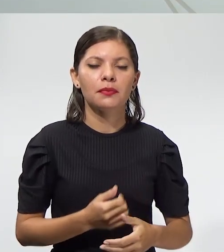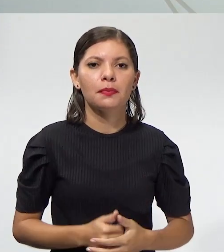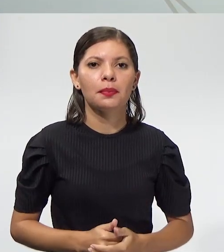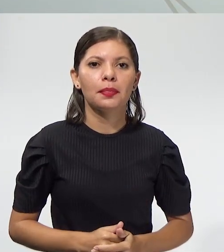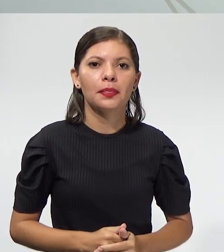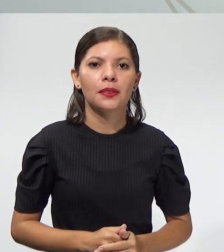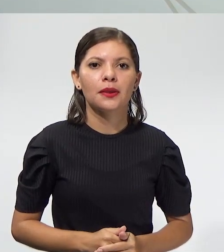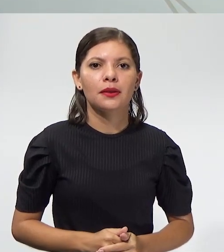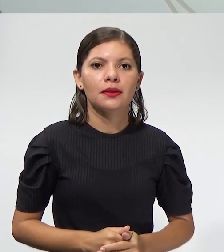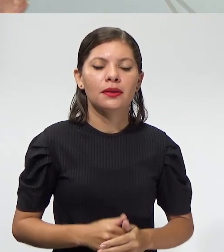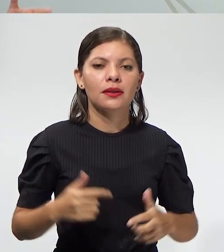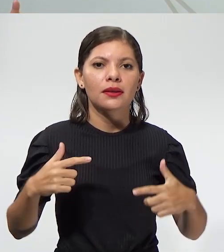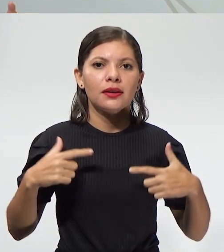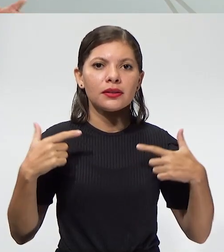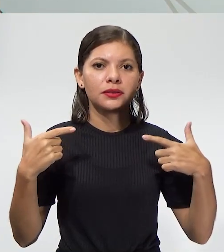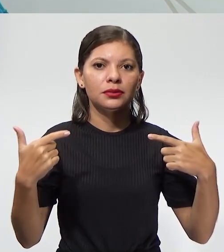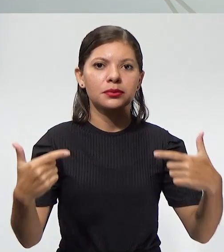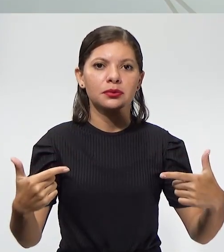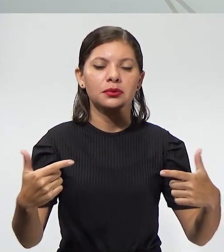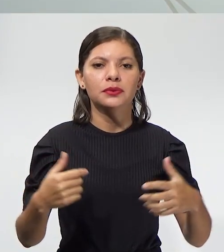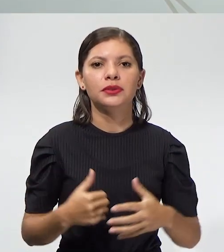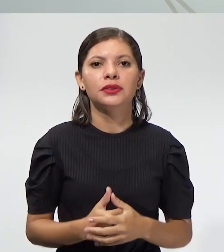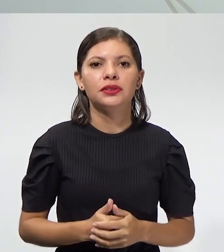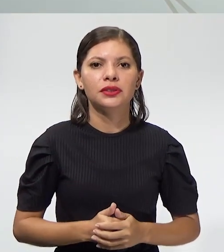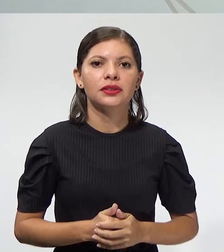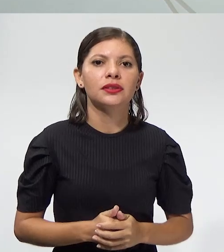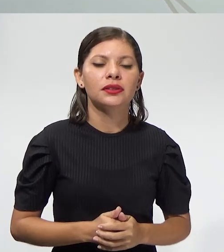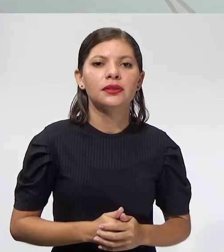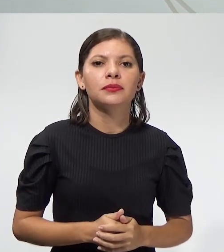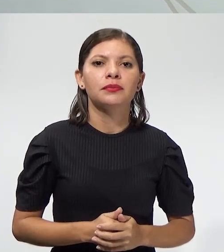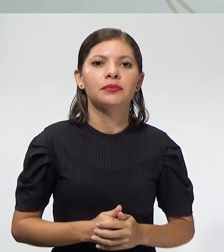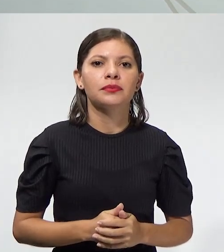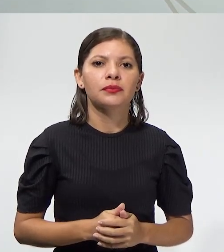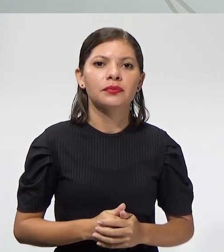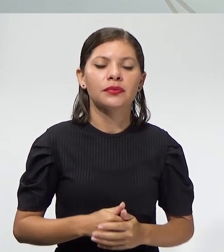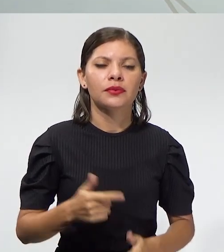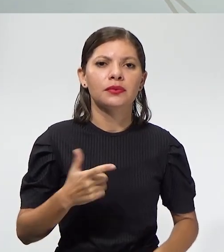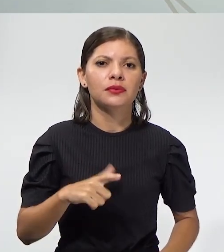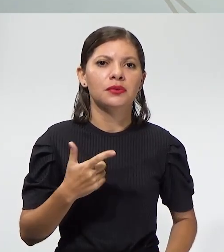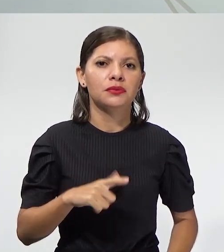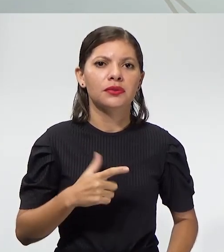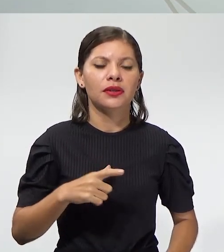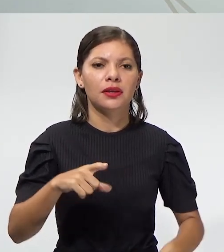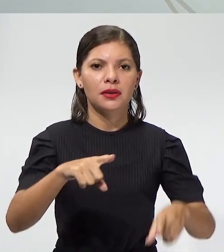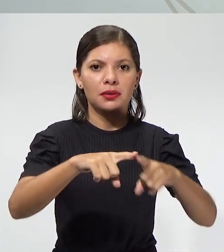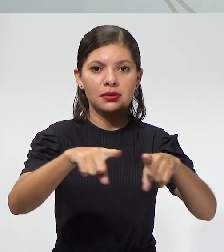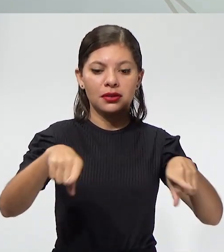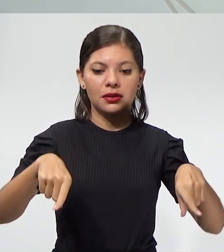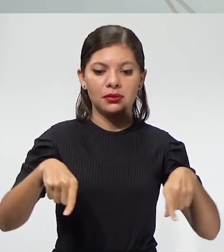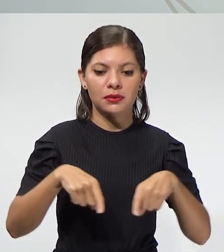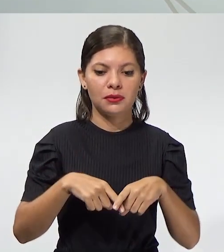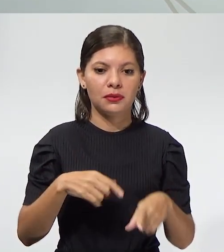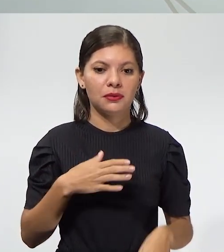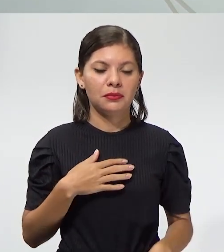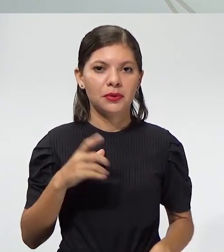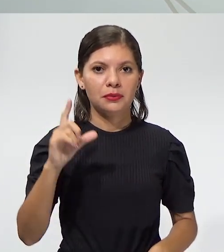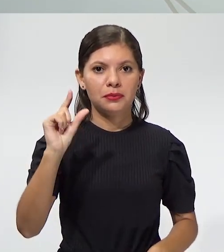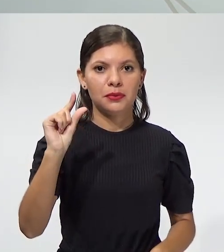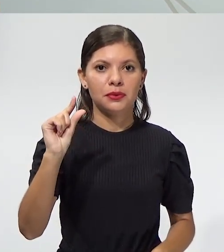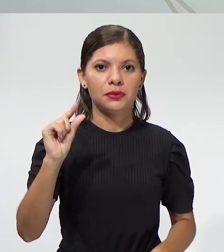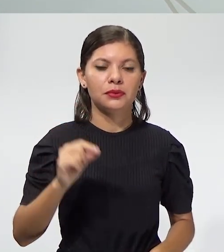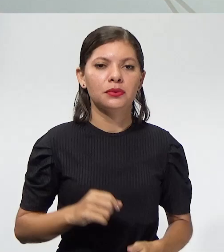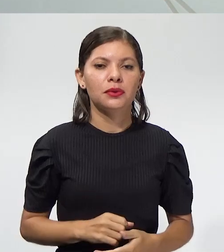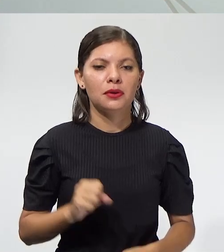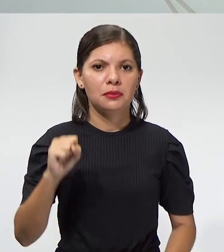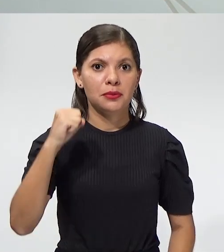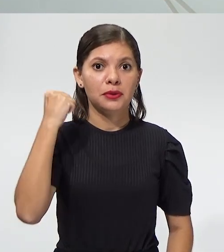leva a uma atitude de desapego com o meu território, com o meu micropoder com relação